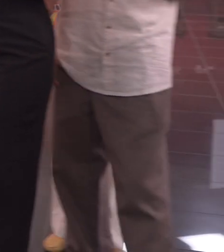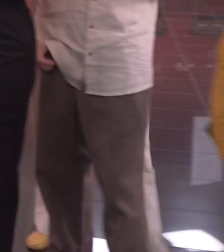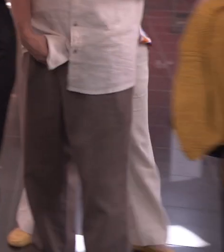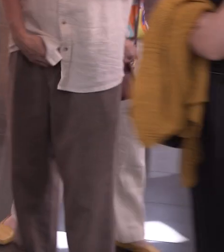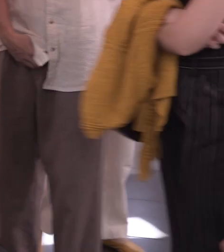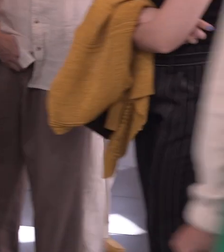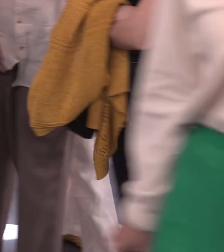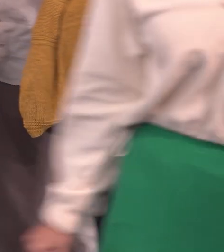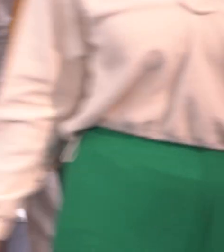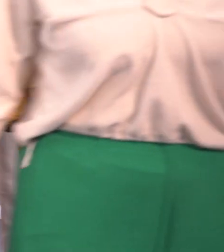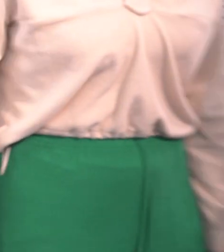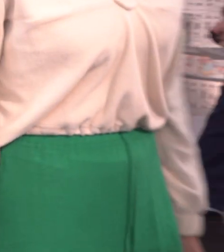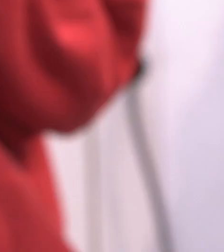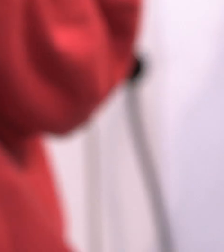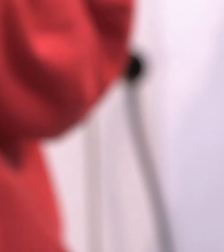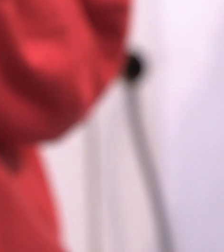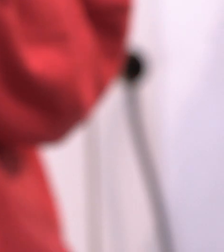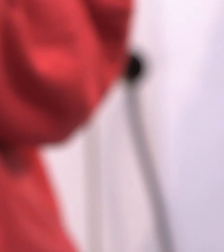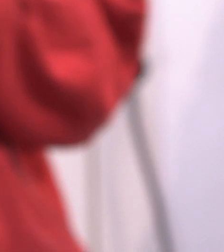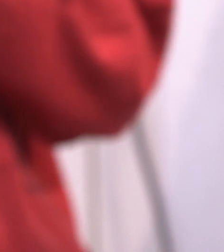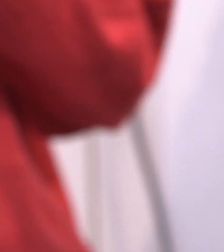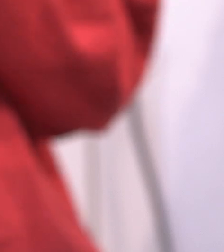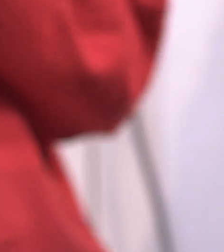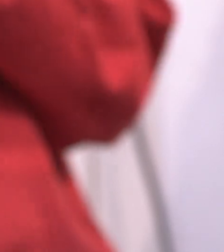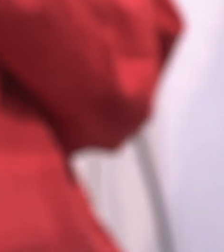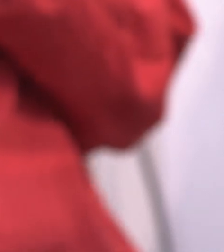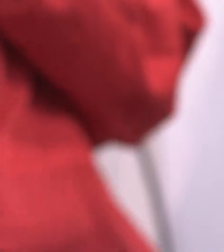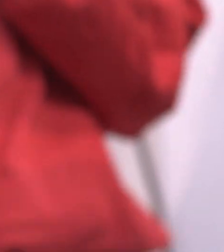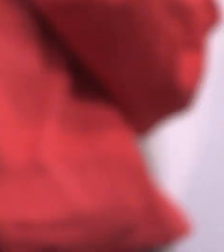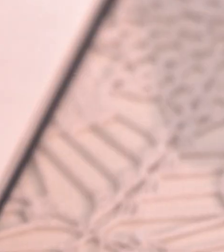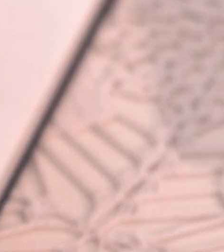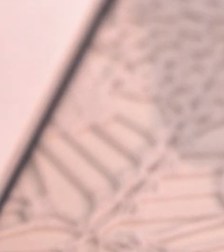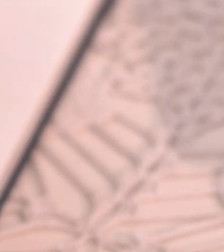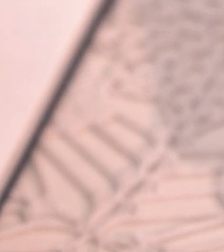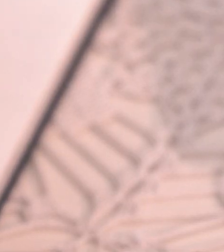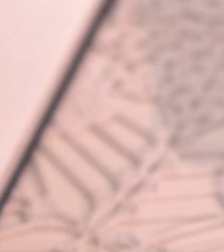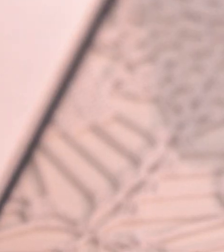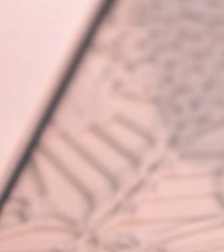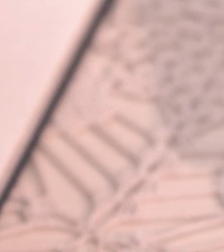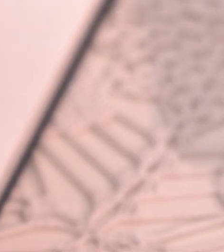No hall de entrada do teatro, Letícia recebe o público para dar autógrafos,